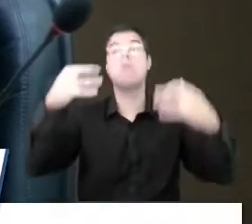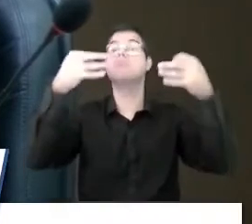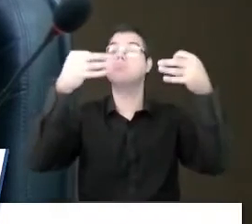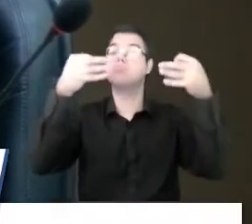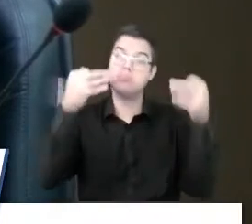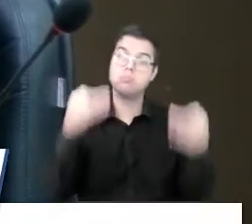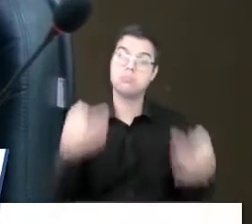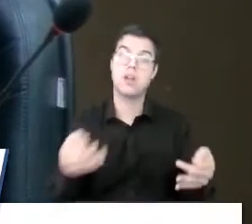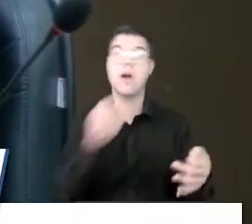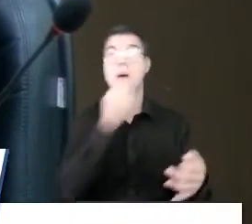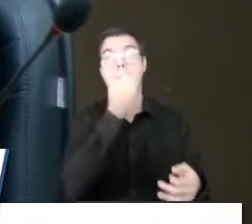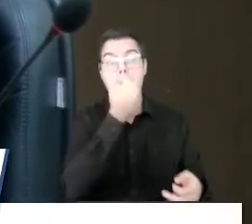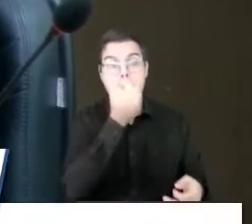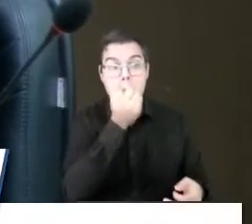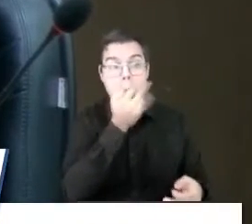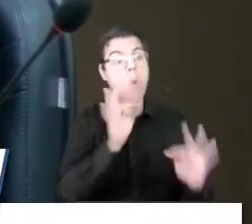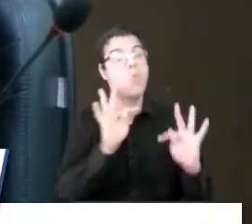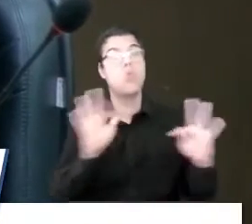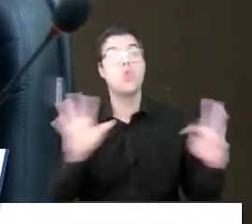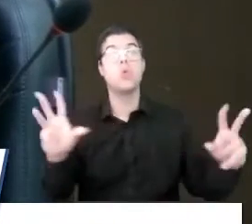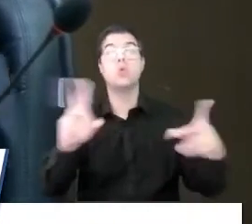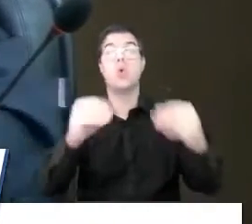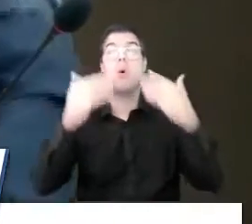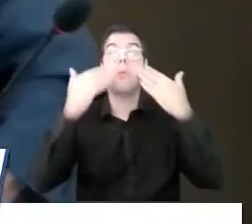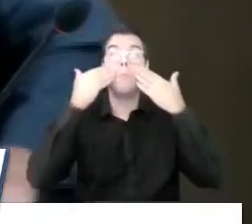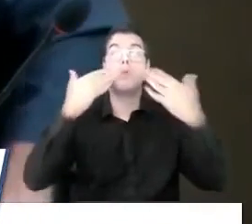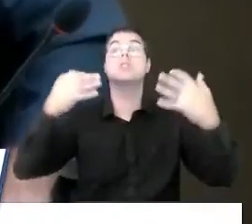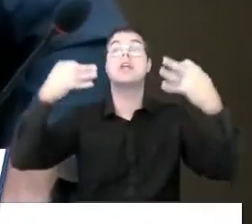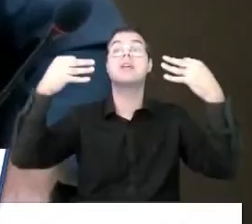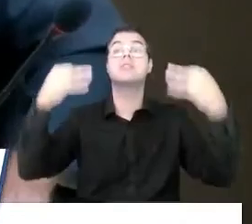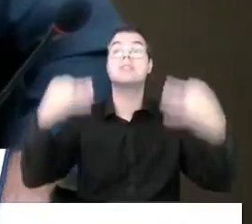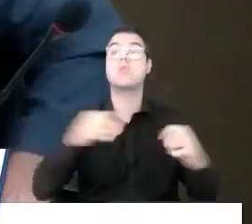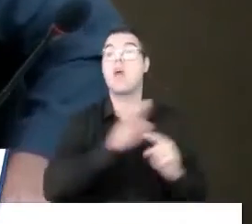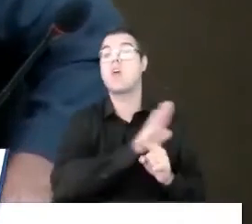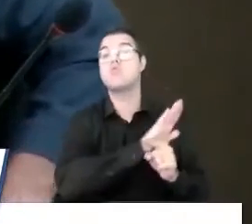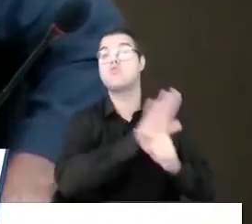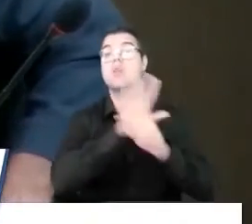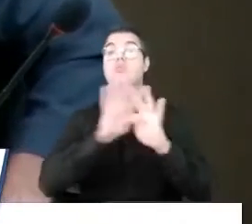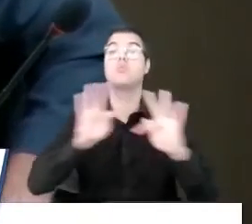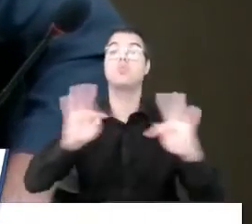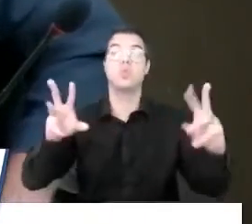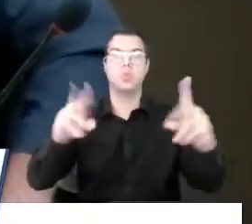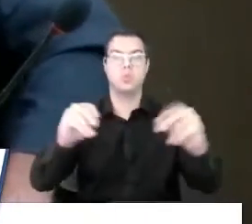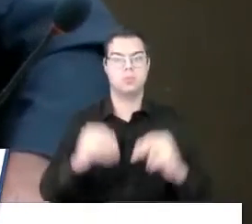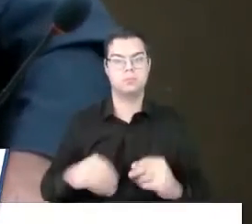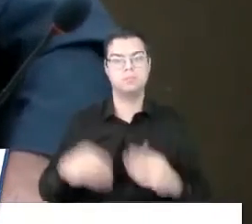Transparência não faz mal para ninguém. Muito obrigado, senhor presidente.